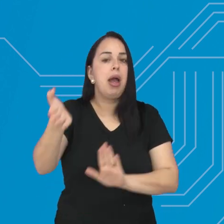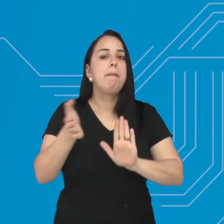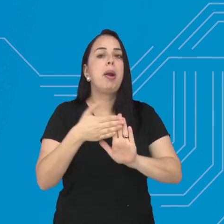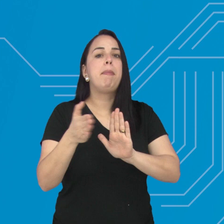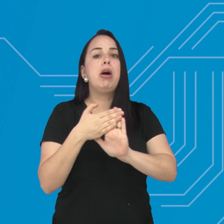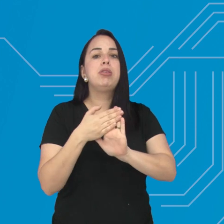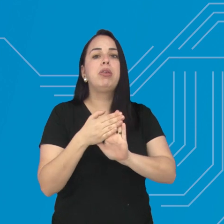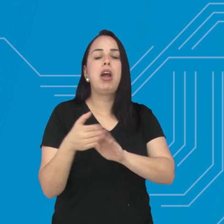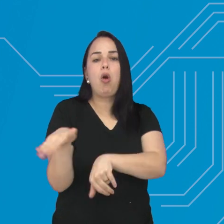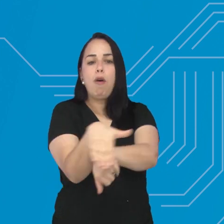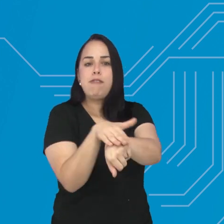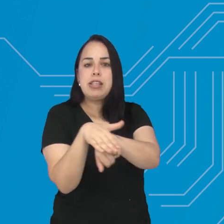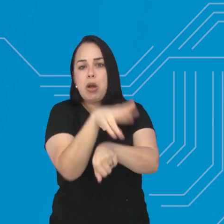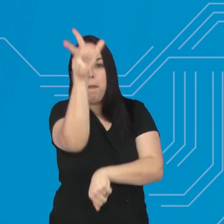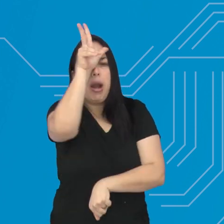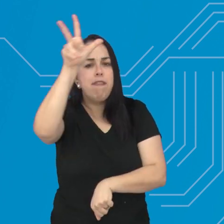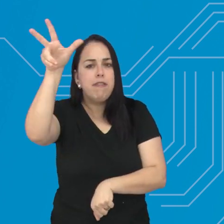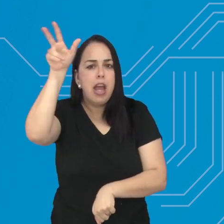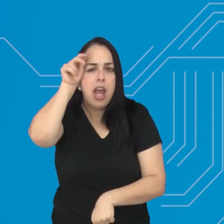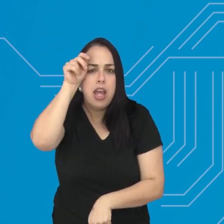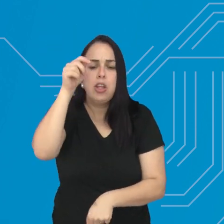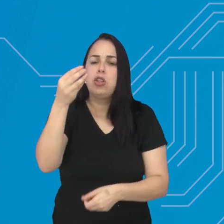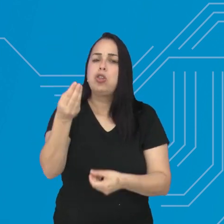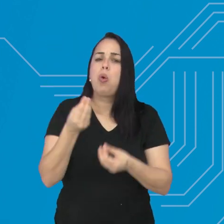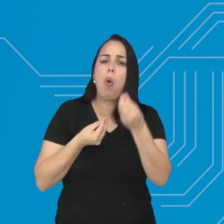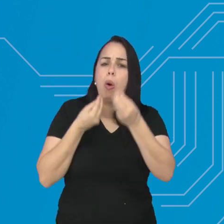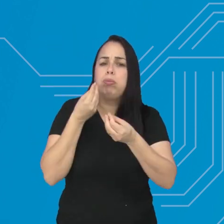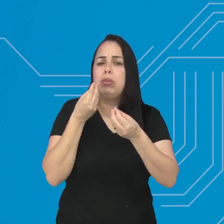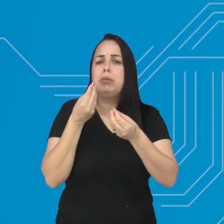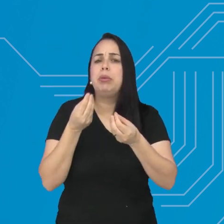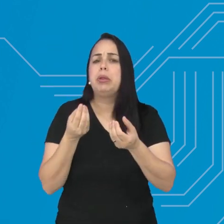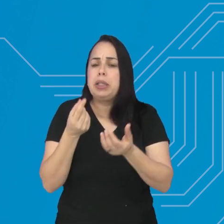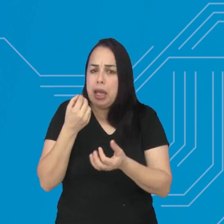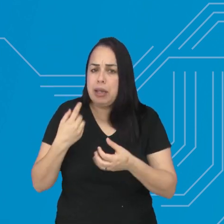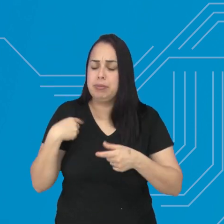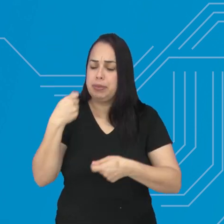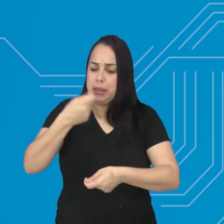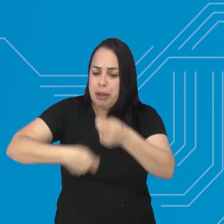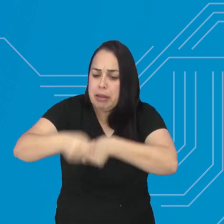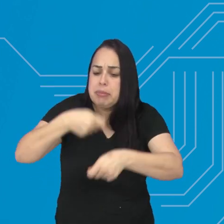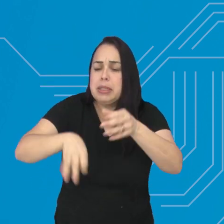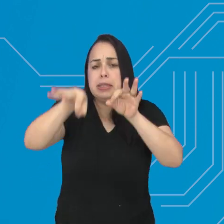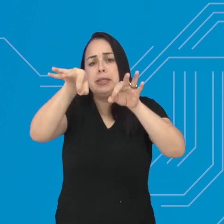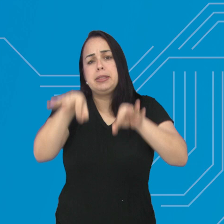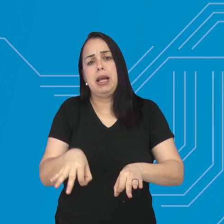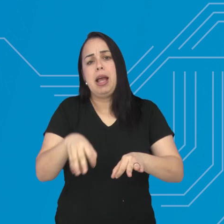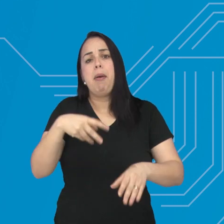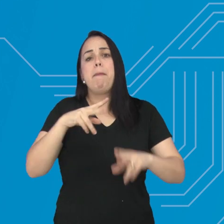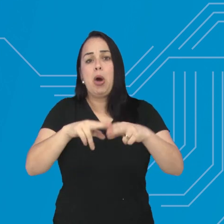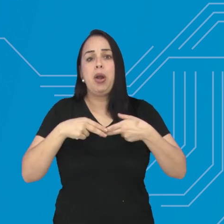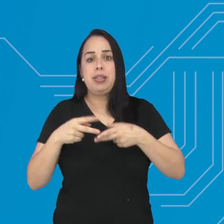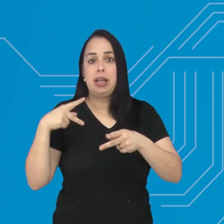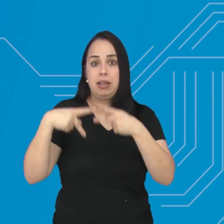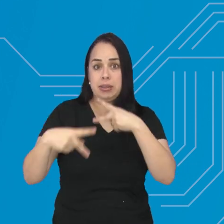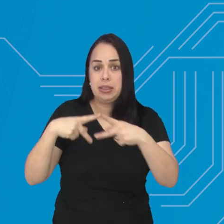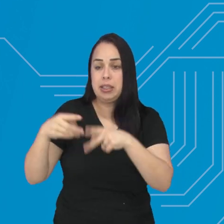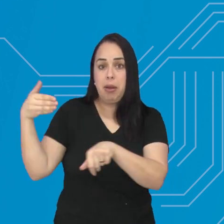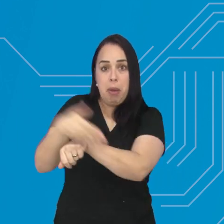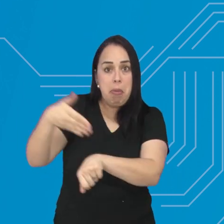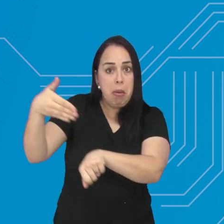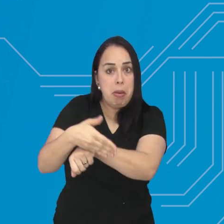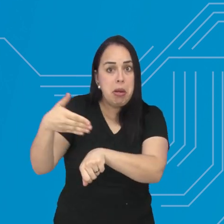proposta é conversar com prefeitos e gestores sobre como manter eficiência na gestão de uma cidade. Aqui em São José estiveram